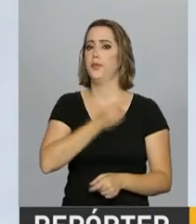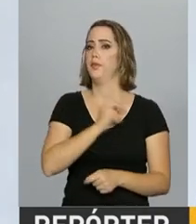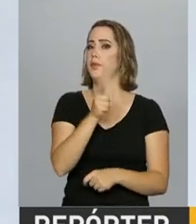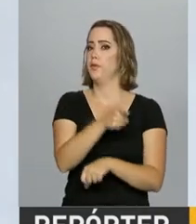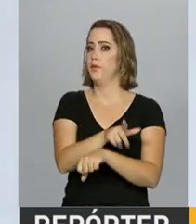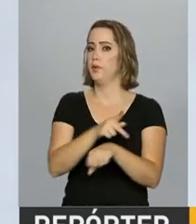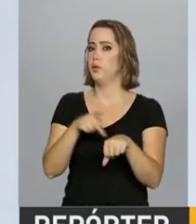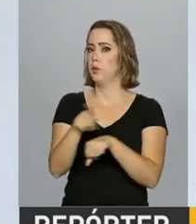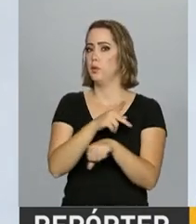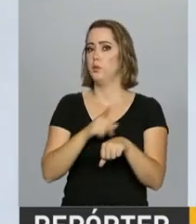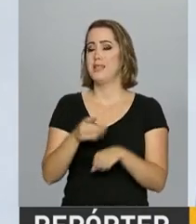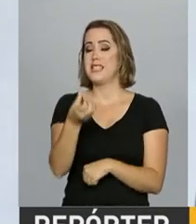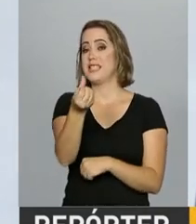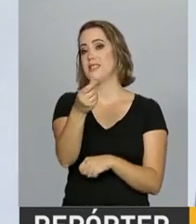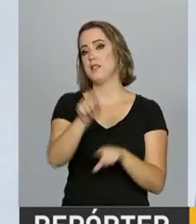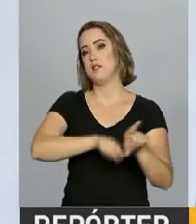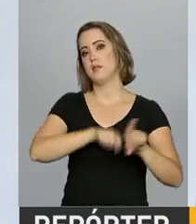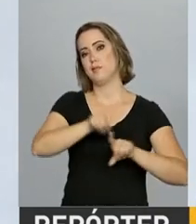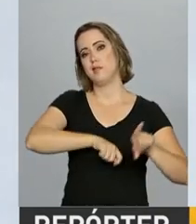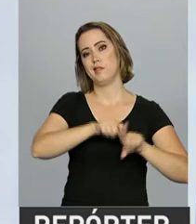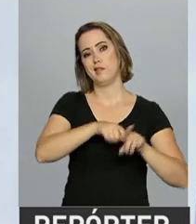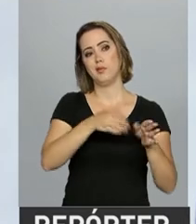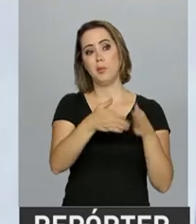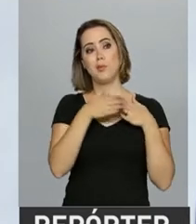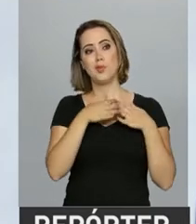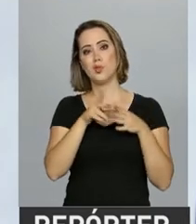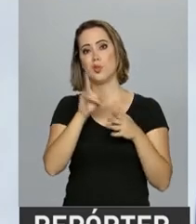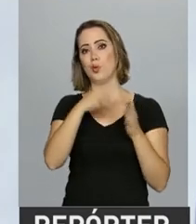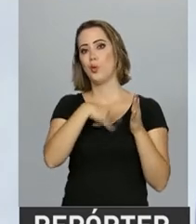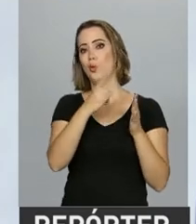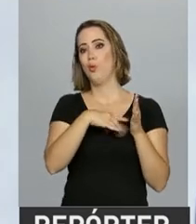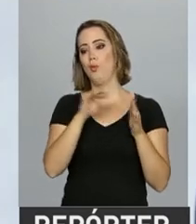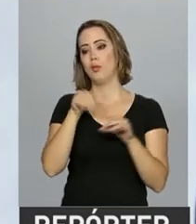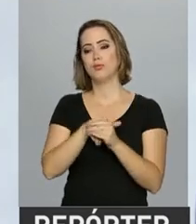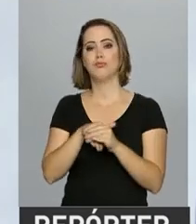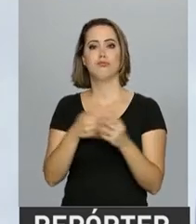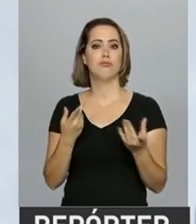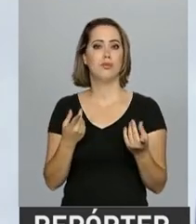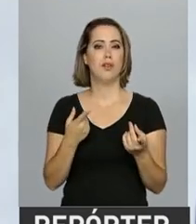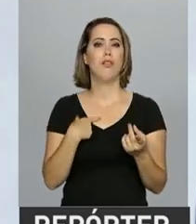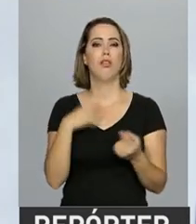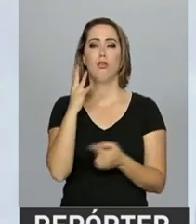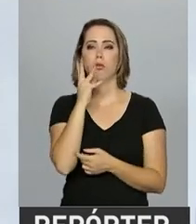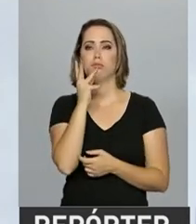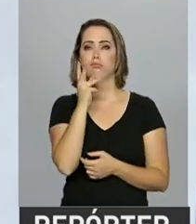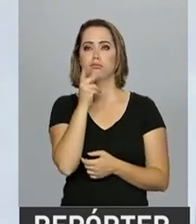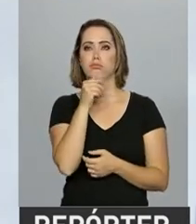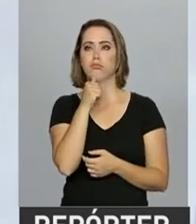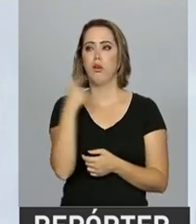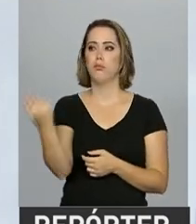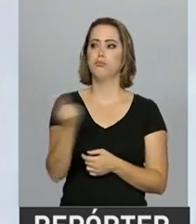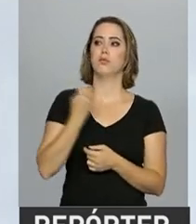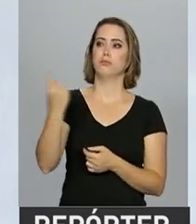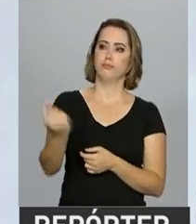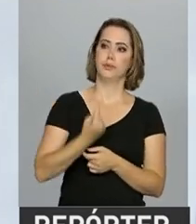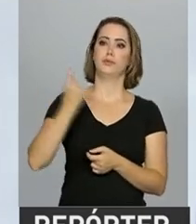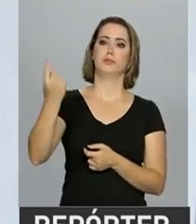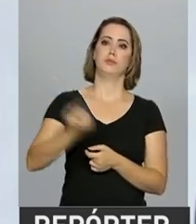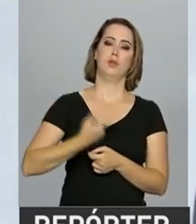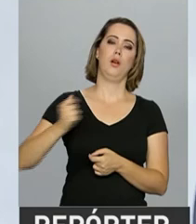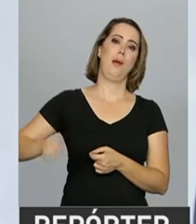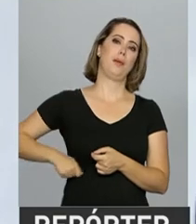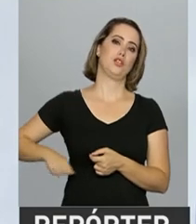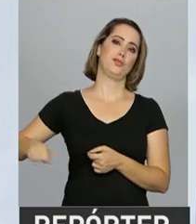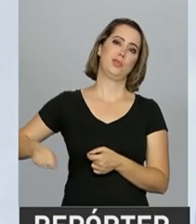para obter a emissão do seu título num procedimento demorado e custoso, que exigia diversos deslocamentos do eleitor até o